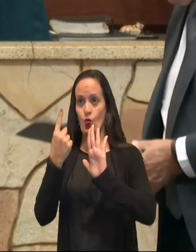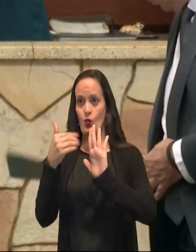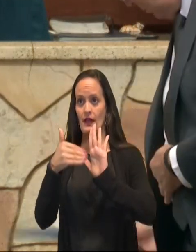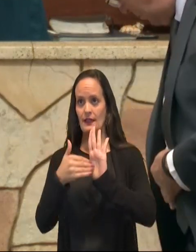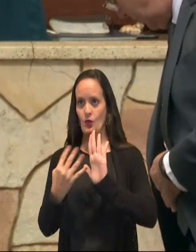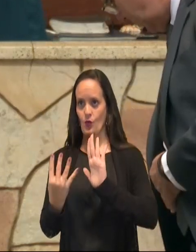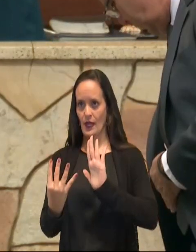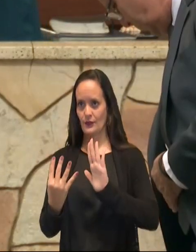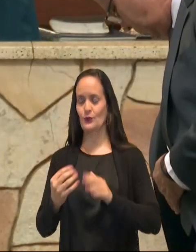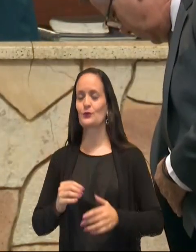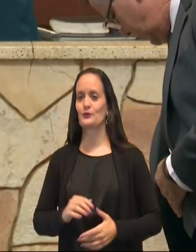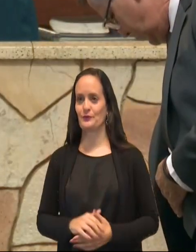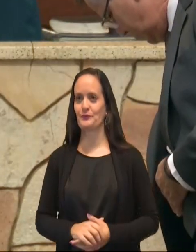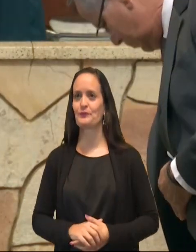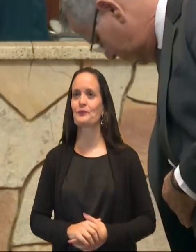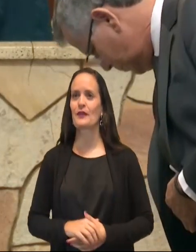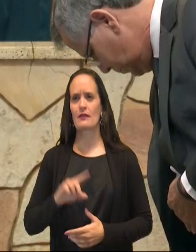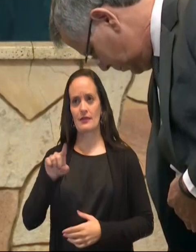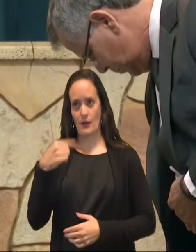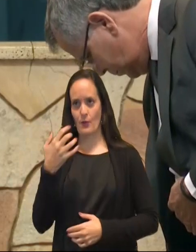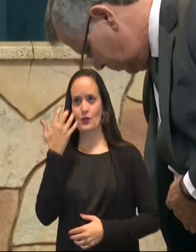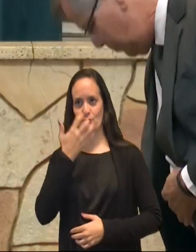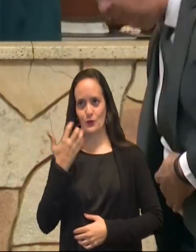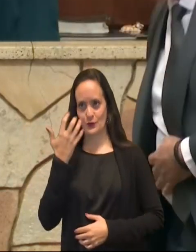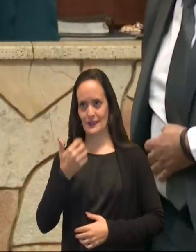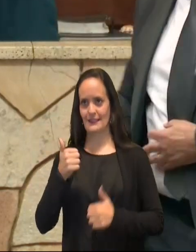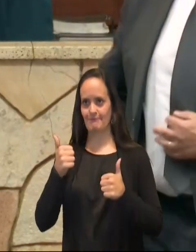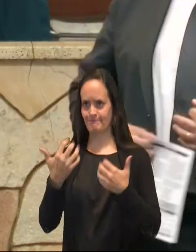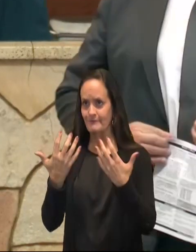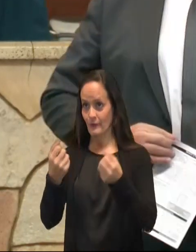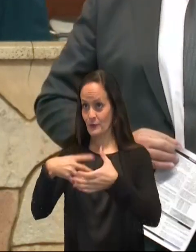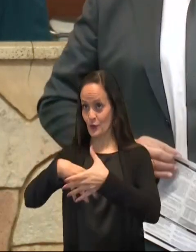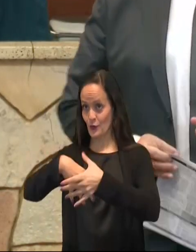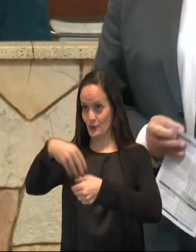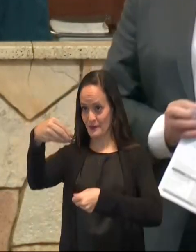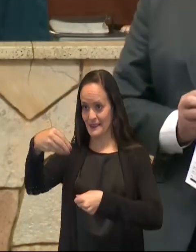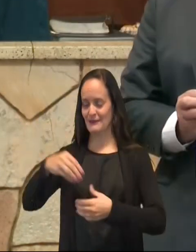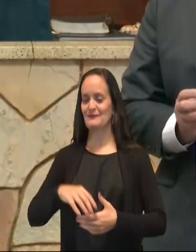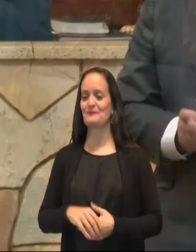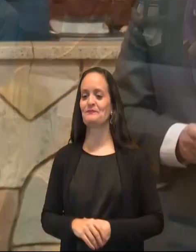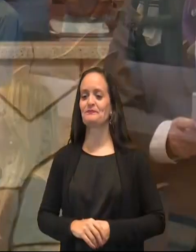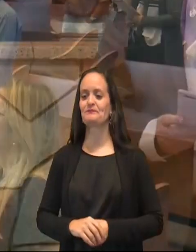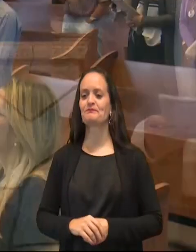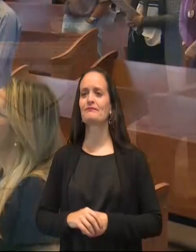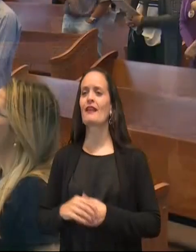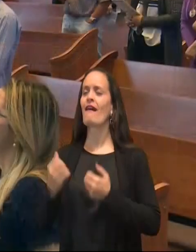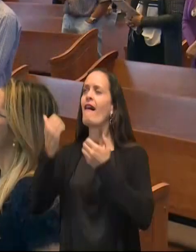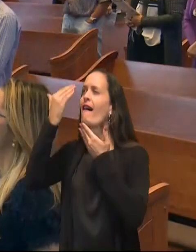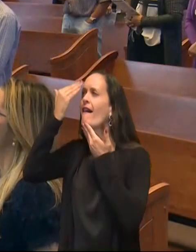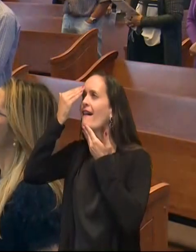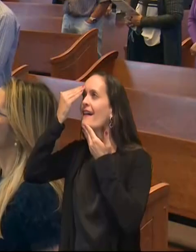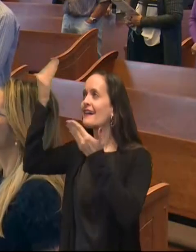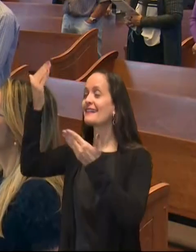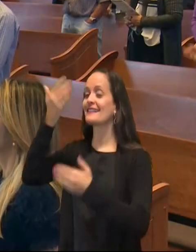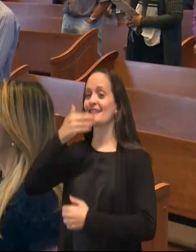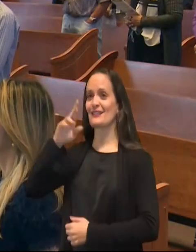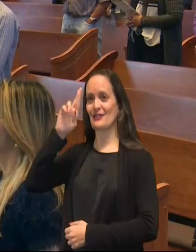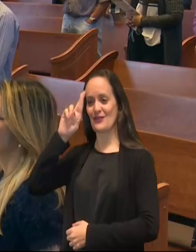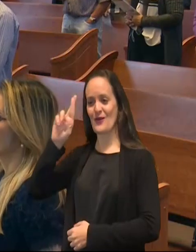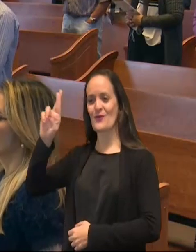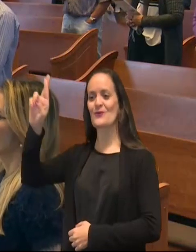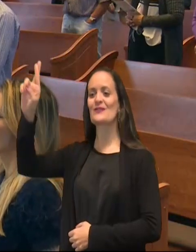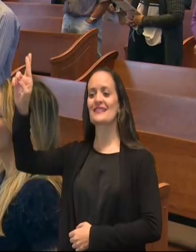o hino do cantor cristão Louvor. Todos juntos. Rendei graças ao